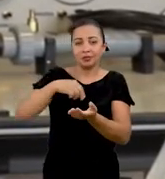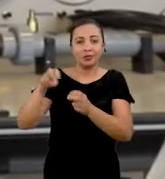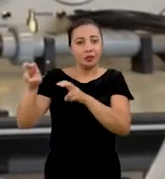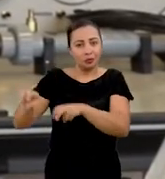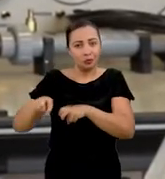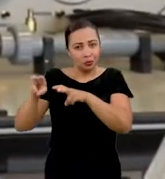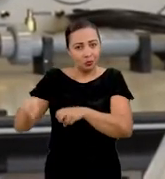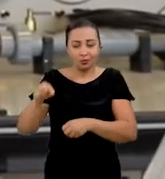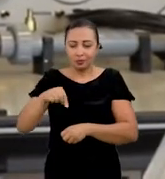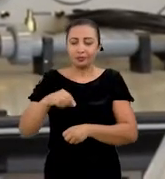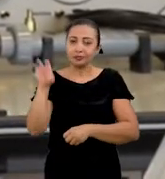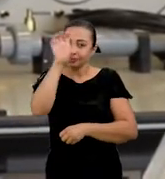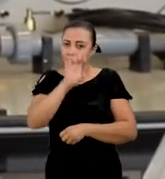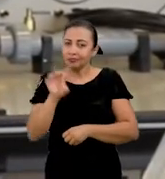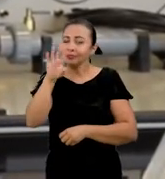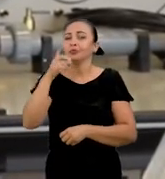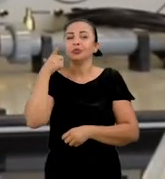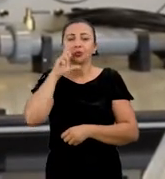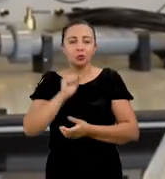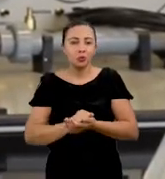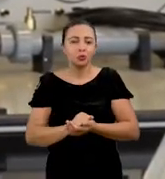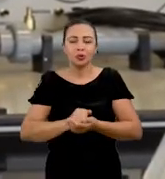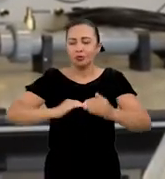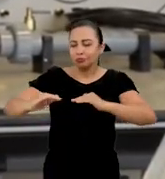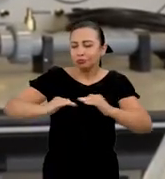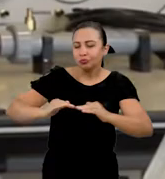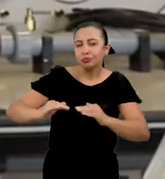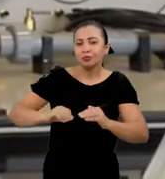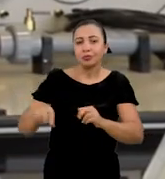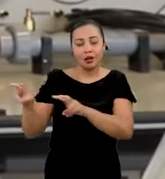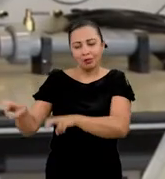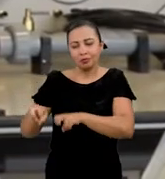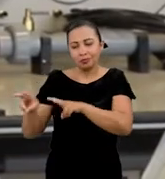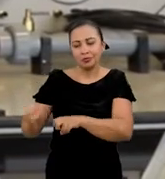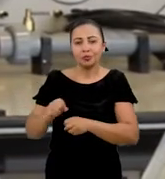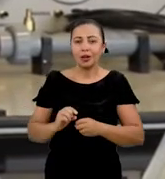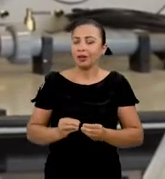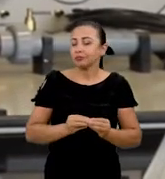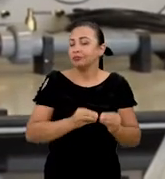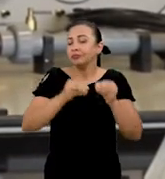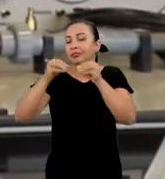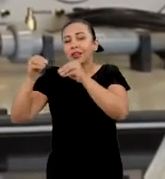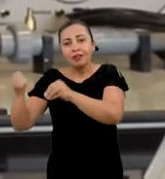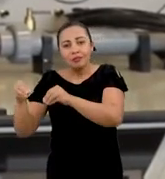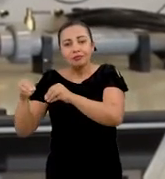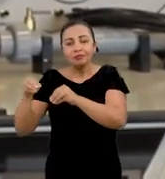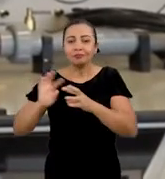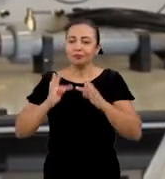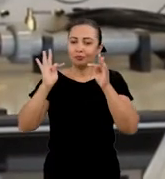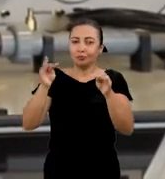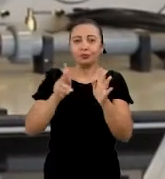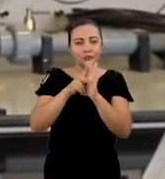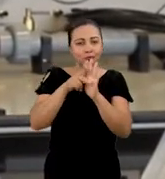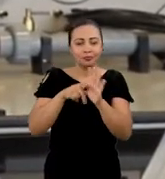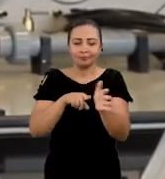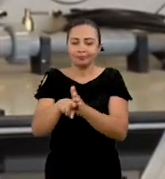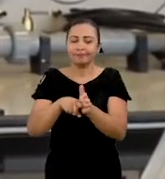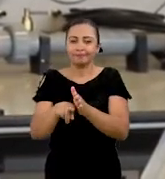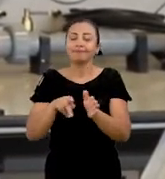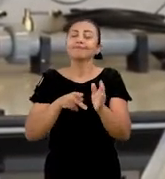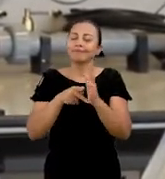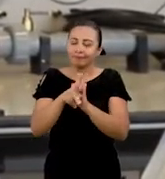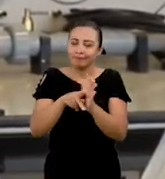secretaria de agricultura da região a gente consegue imobilizar esses agricultores e levar Essas tecnologias EA projeto de